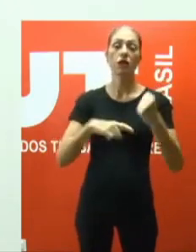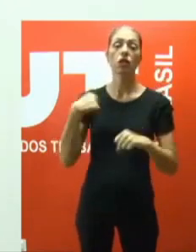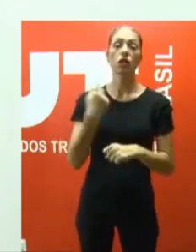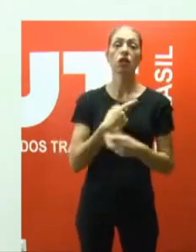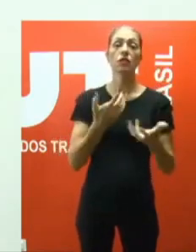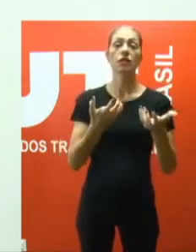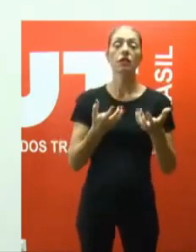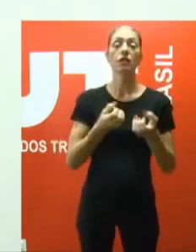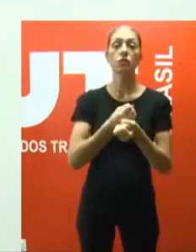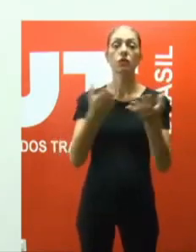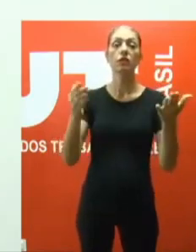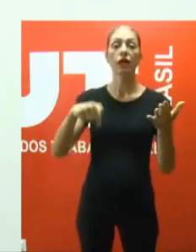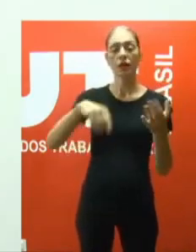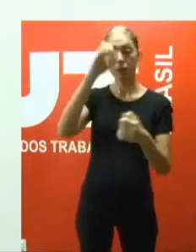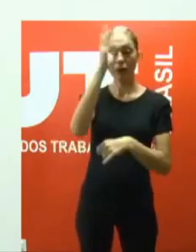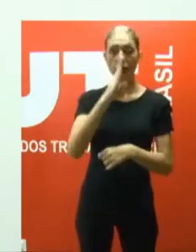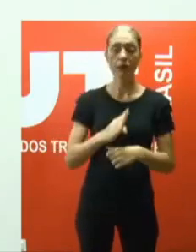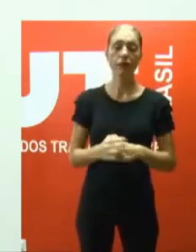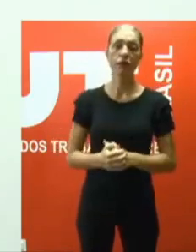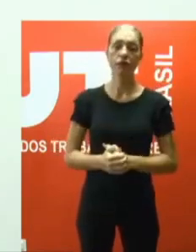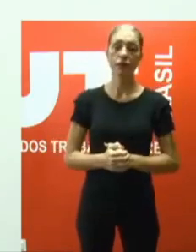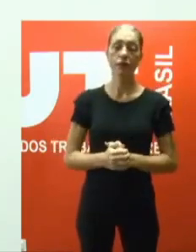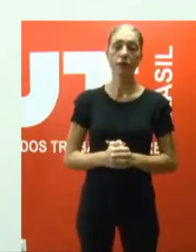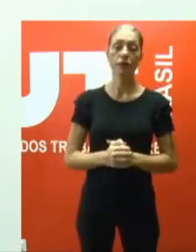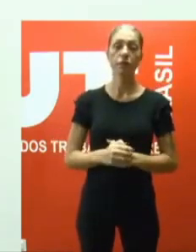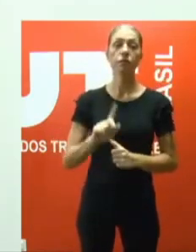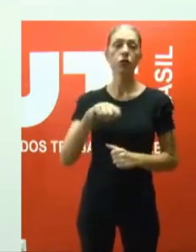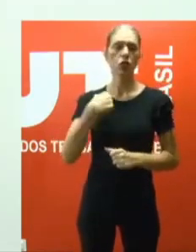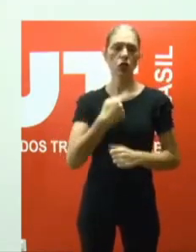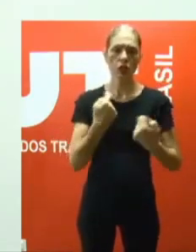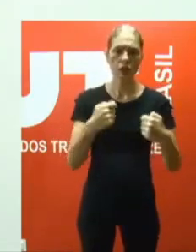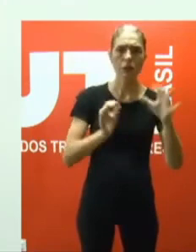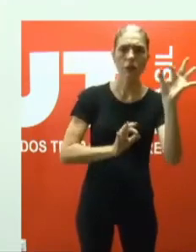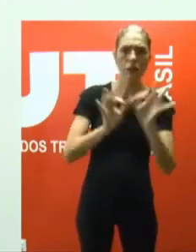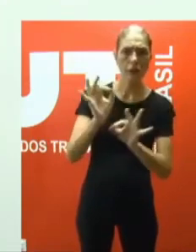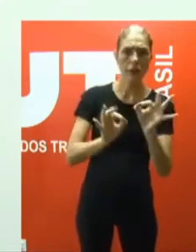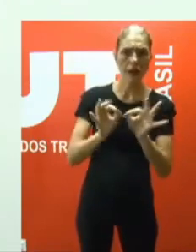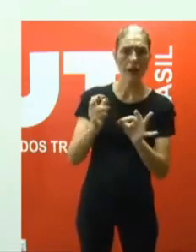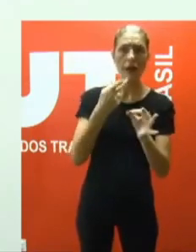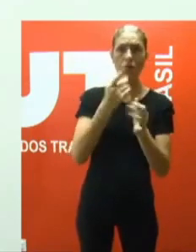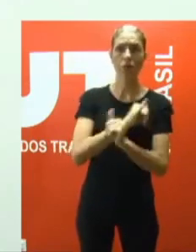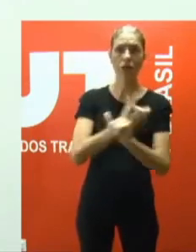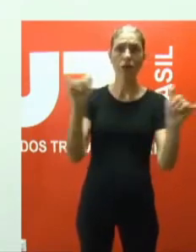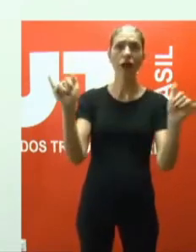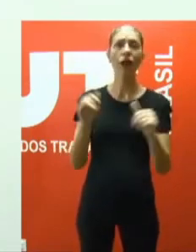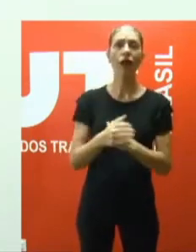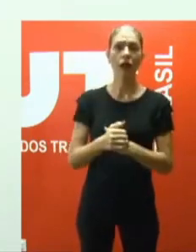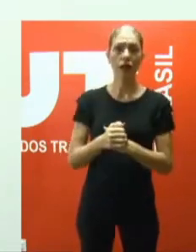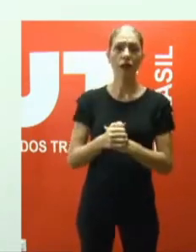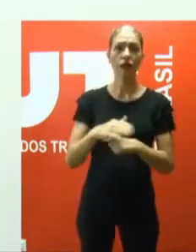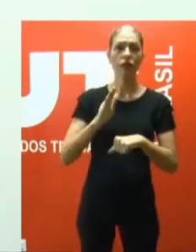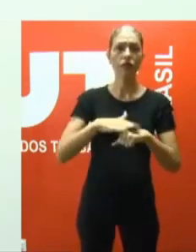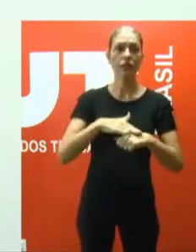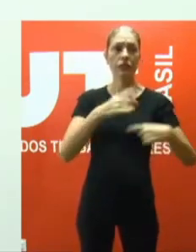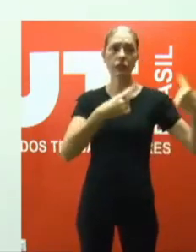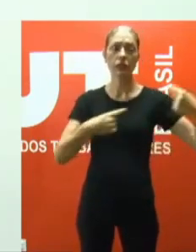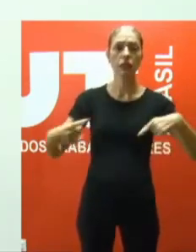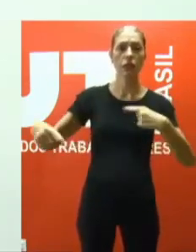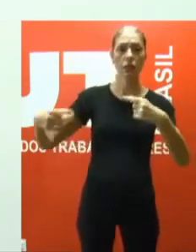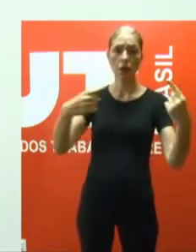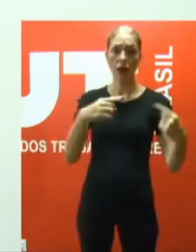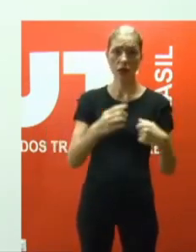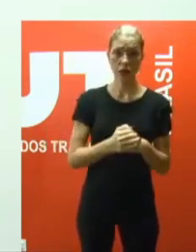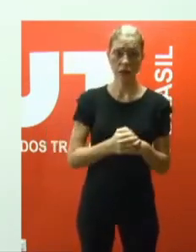política industrial que nós vamos querer nesse país? Nós temos que começar a preparar para dizer isso e fazer o debate. A